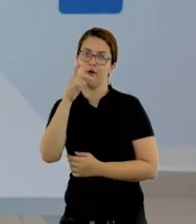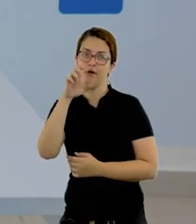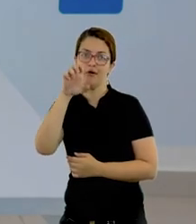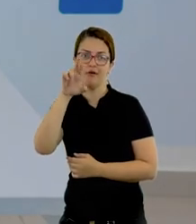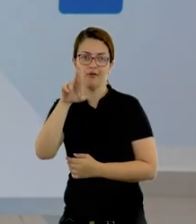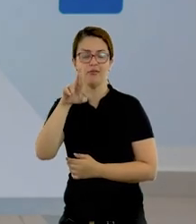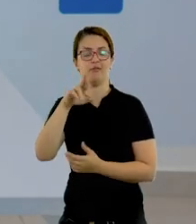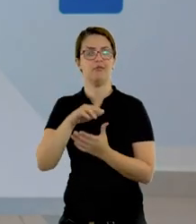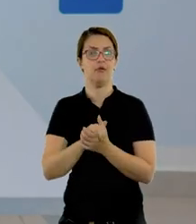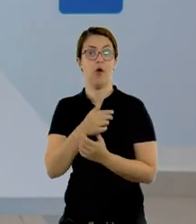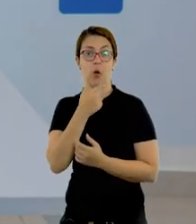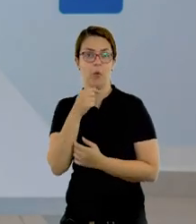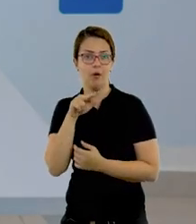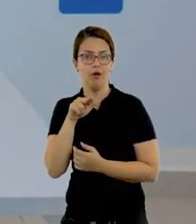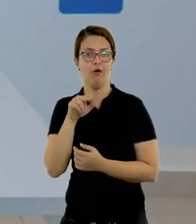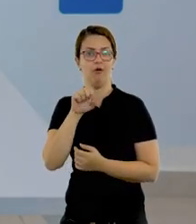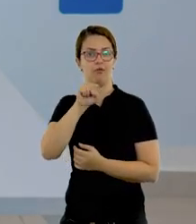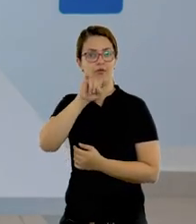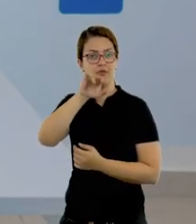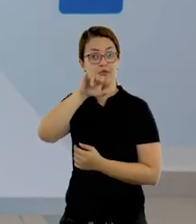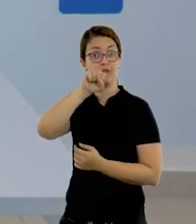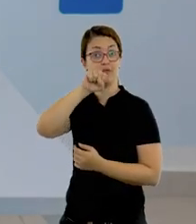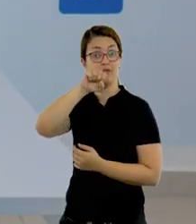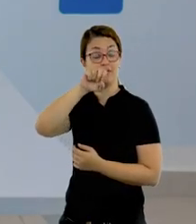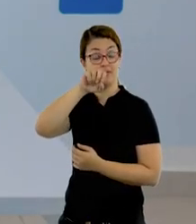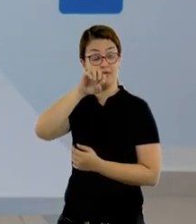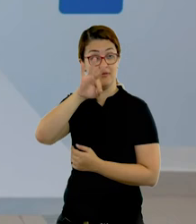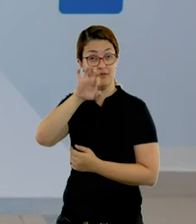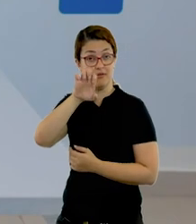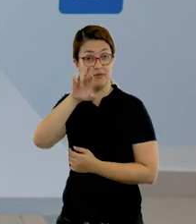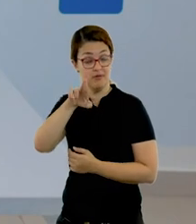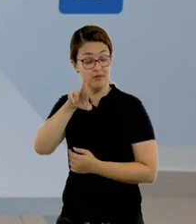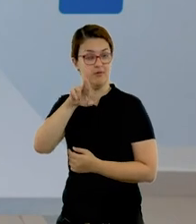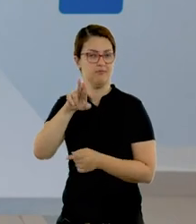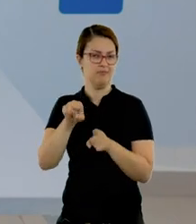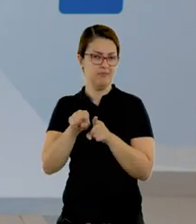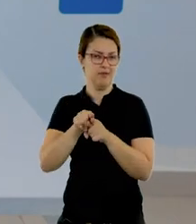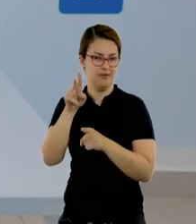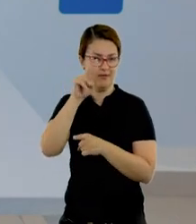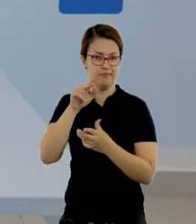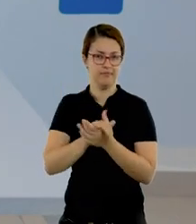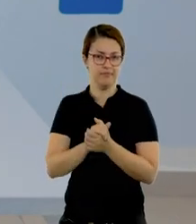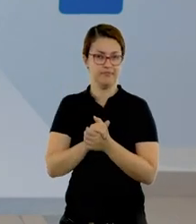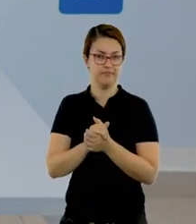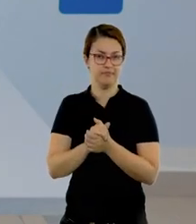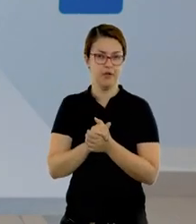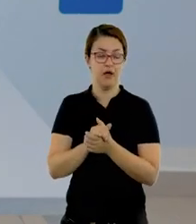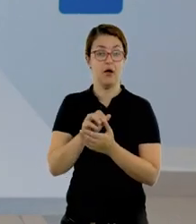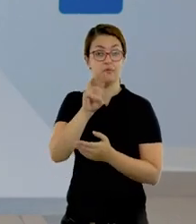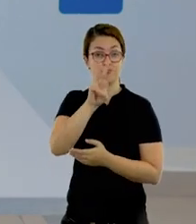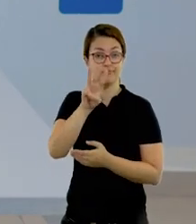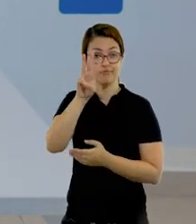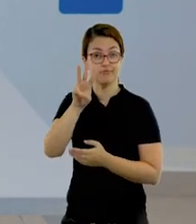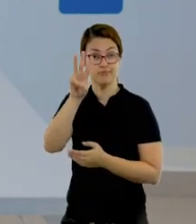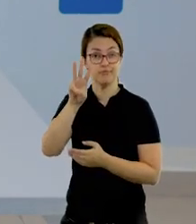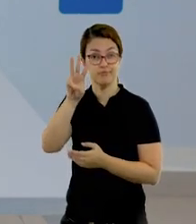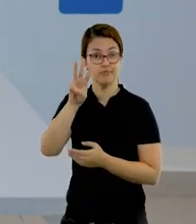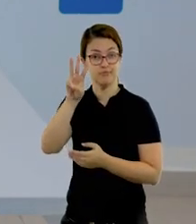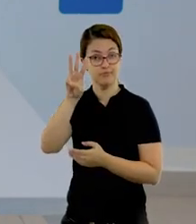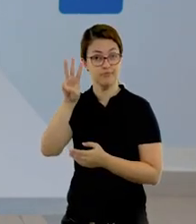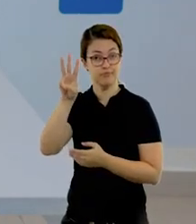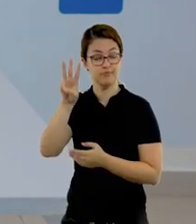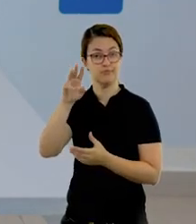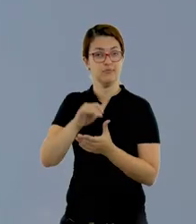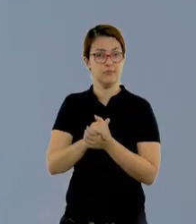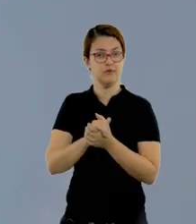pouco mais isso, ok? Estará disponível lá no site Lição de Casa o vocabulário dessa semana, que nós vamos retomar